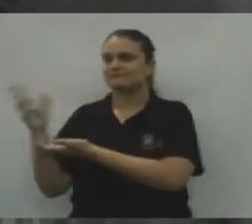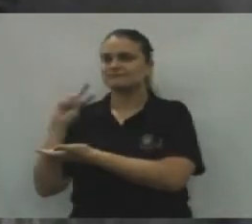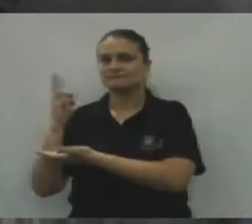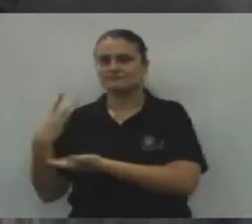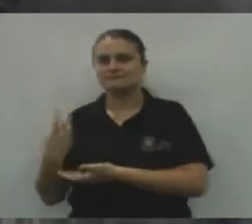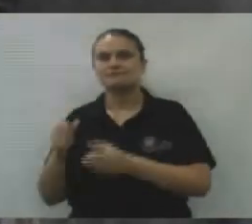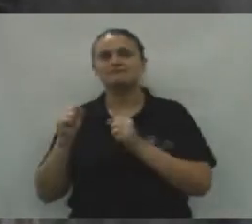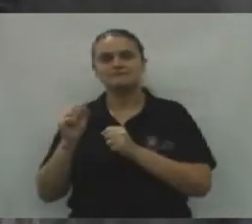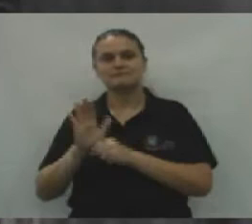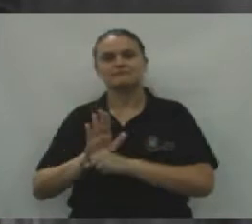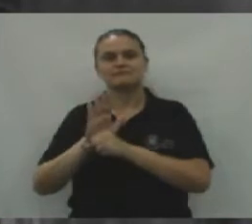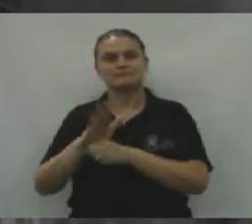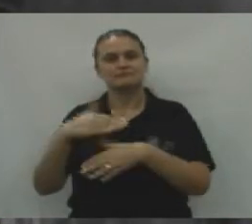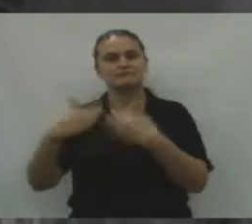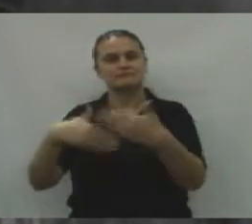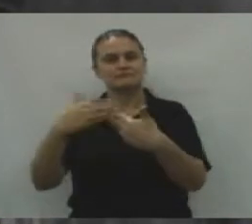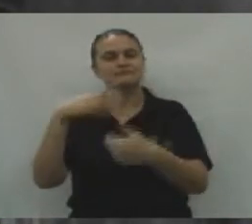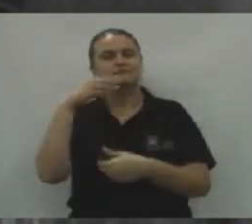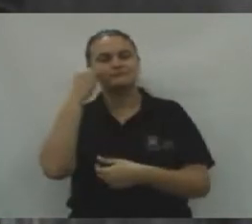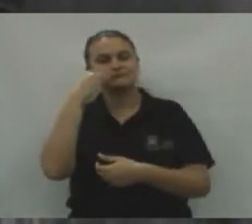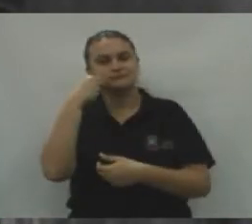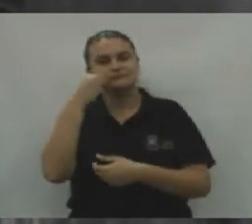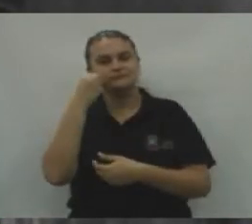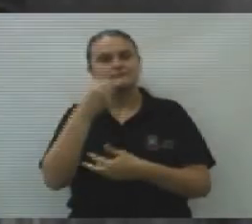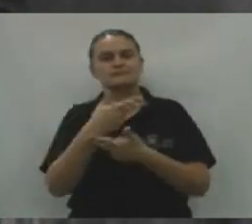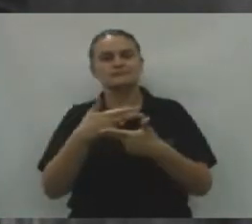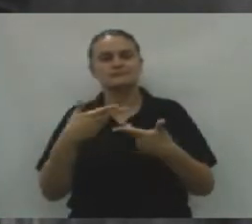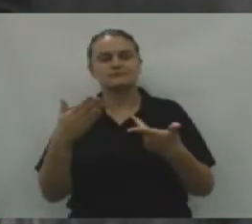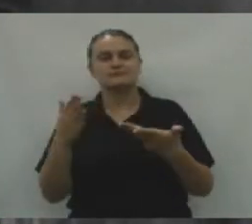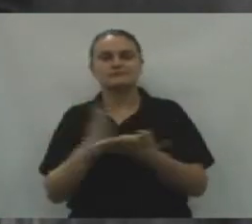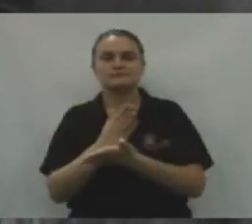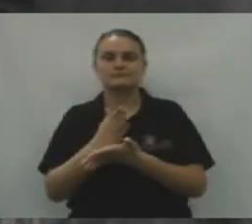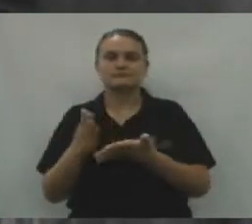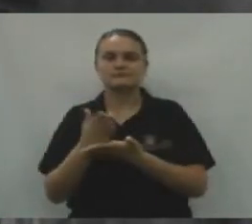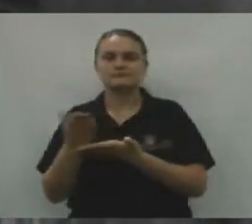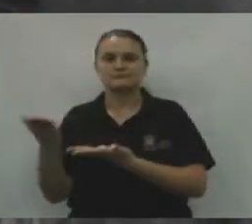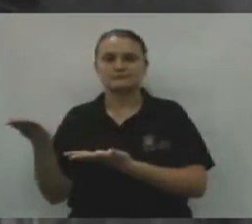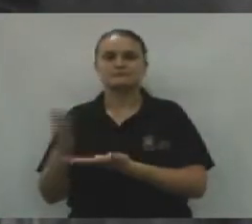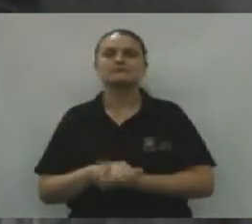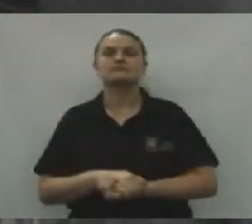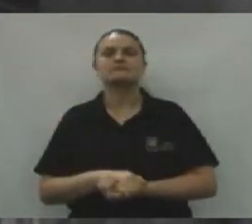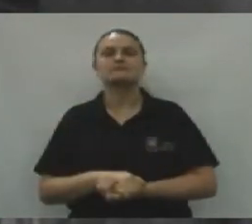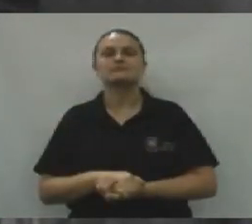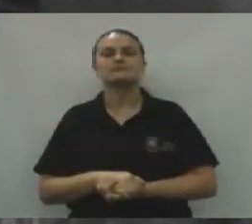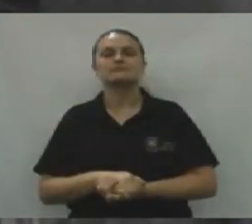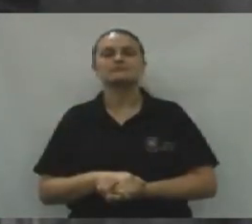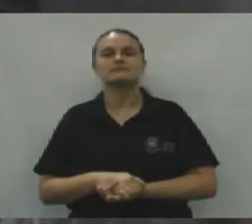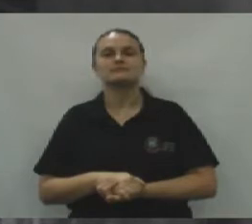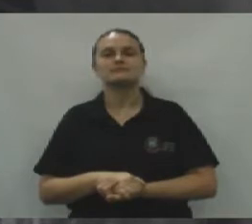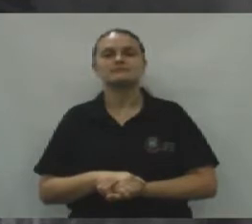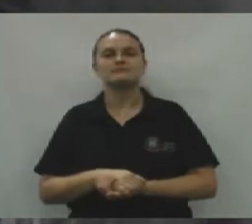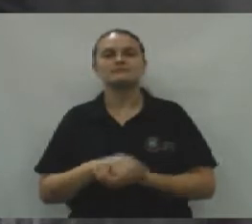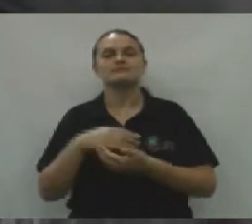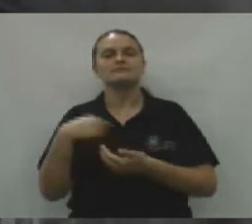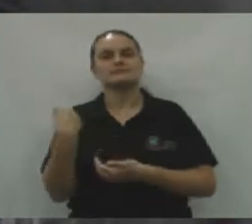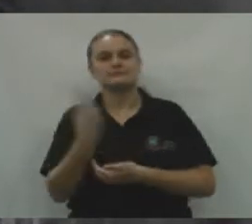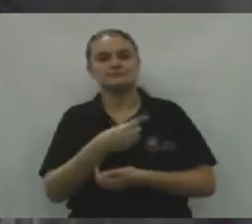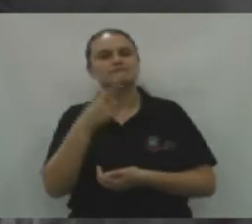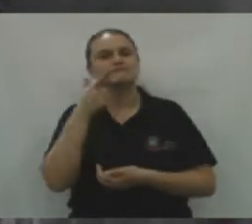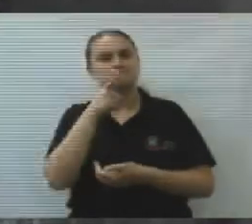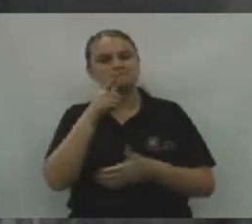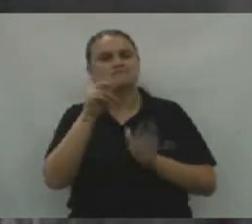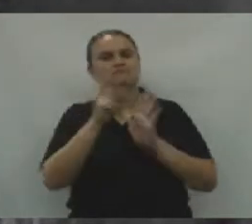contribuir com alguma experiência, com alguns de vocês. Passamos vários projetos aqui